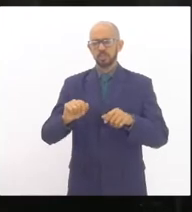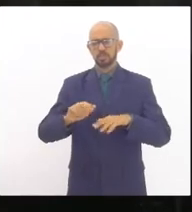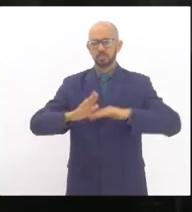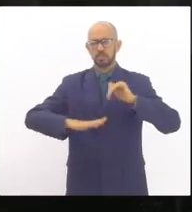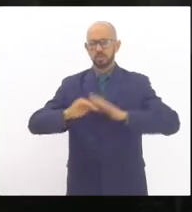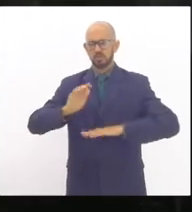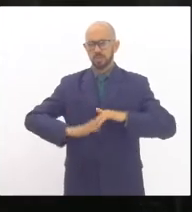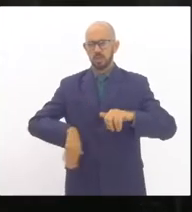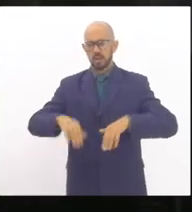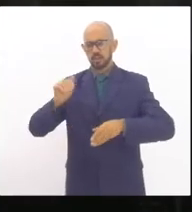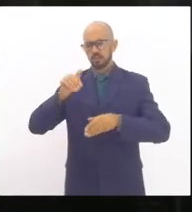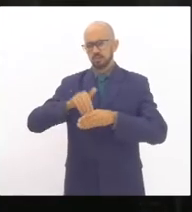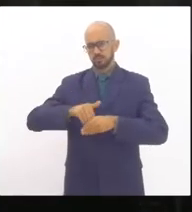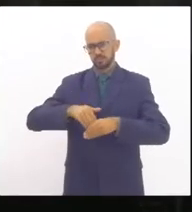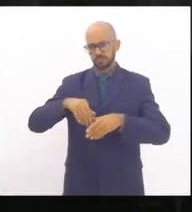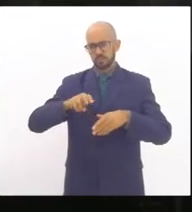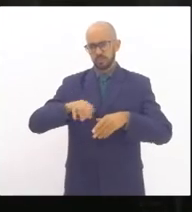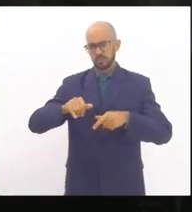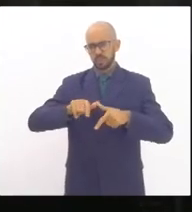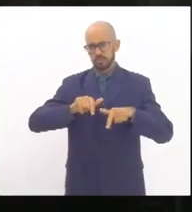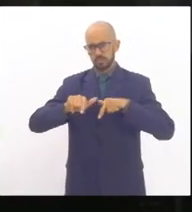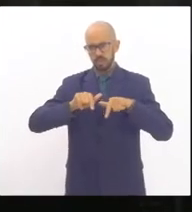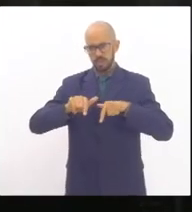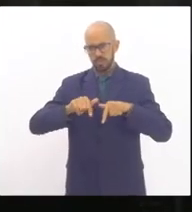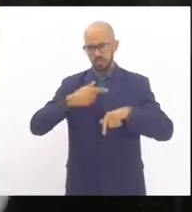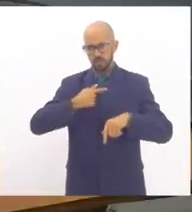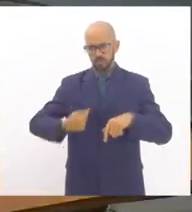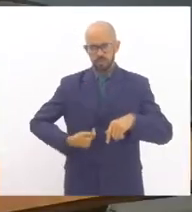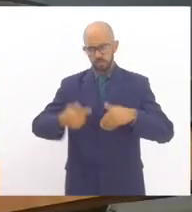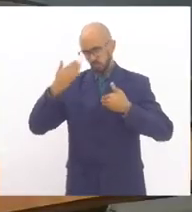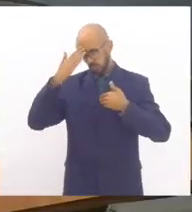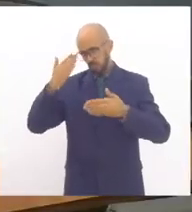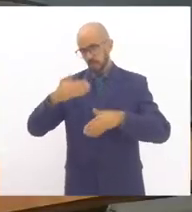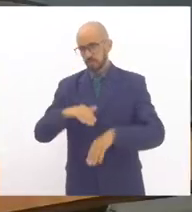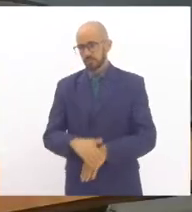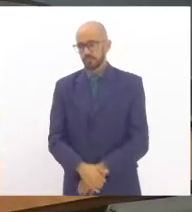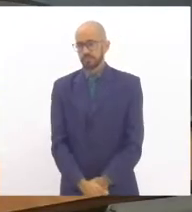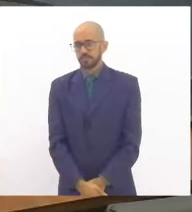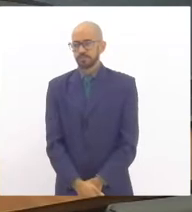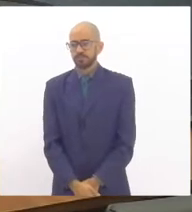estarão a serviço do atual governo Muito obrigado